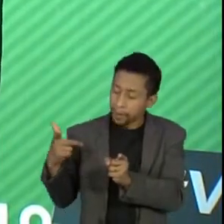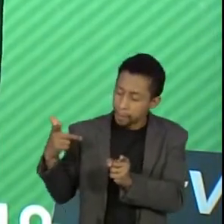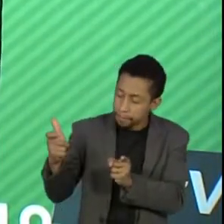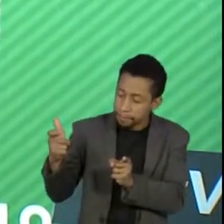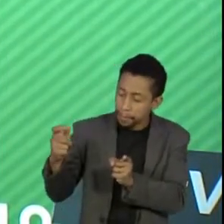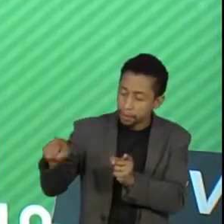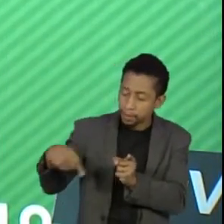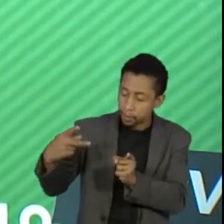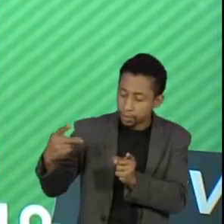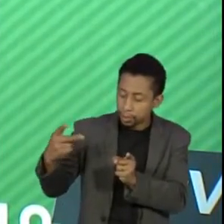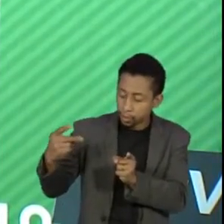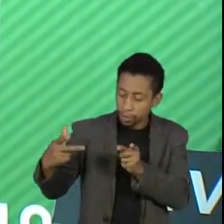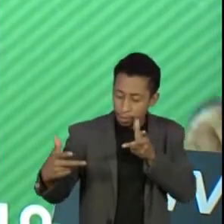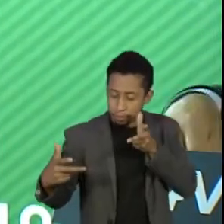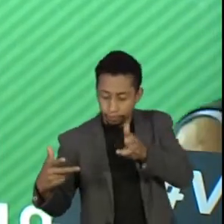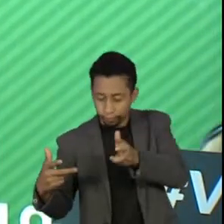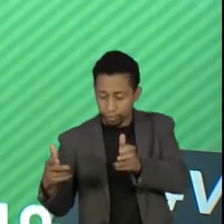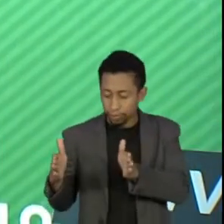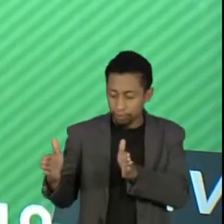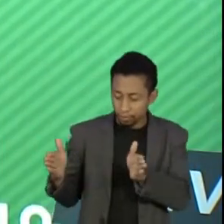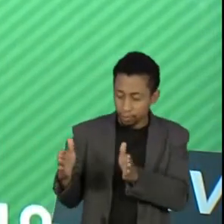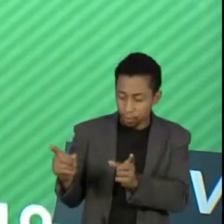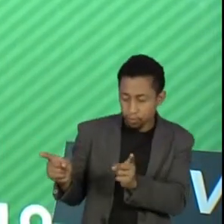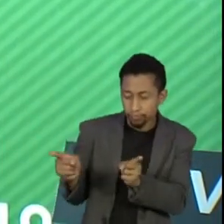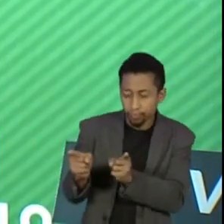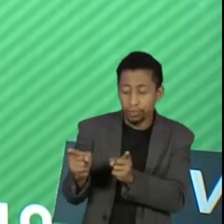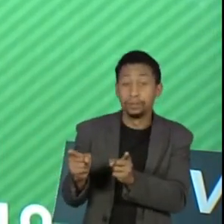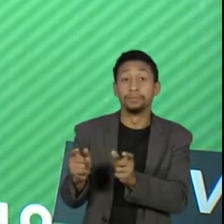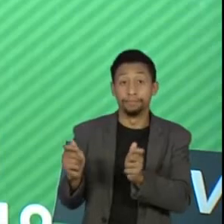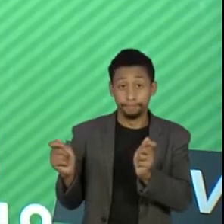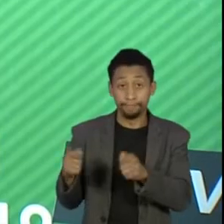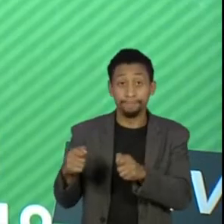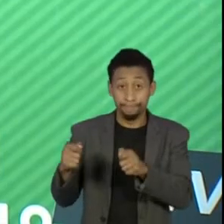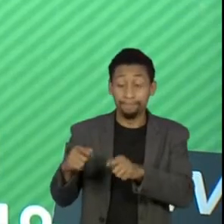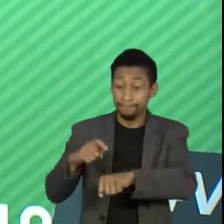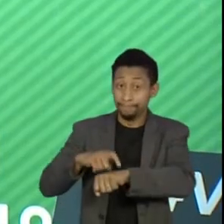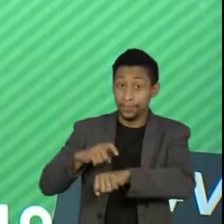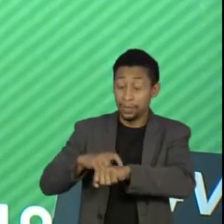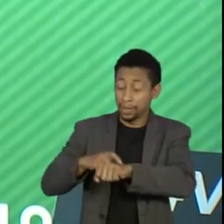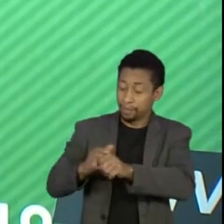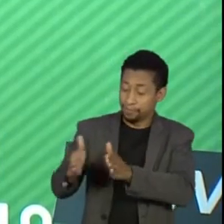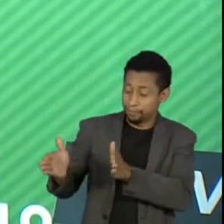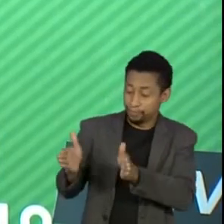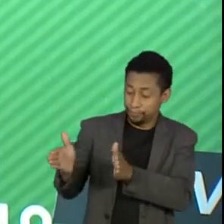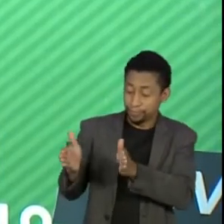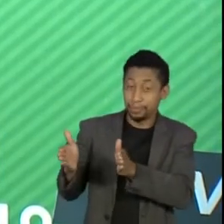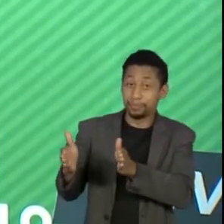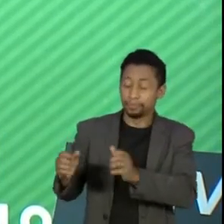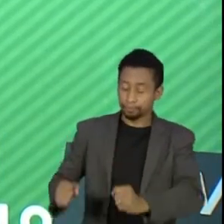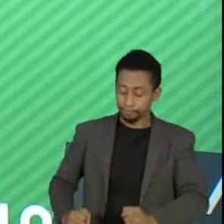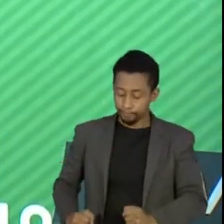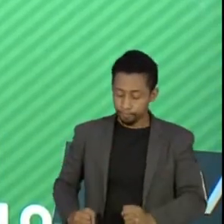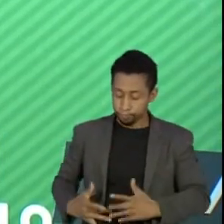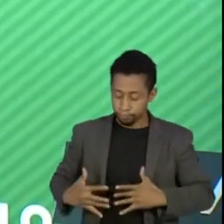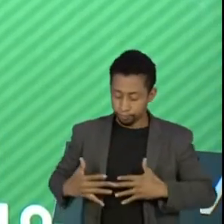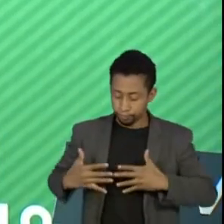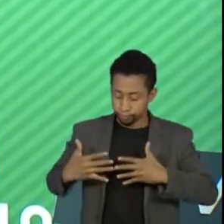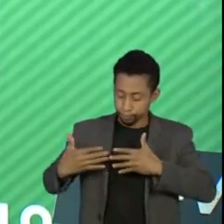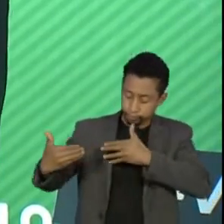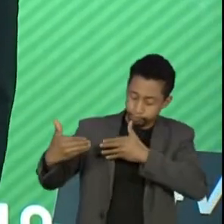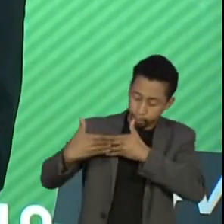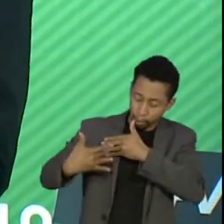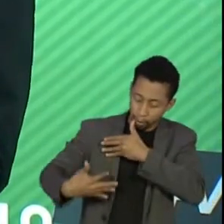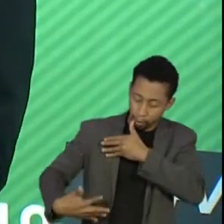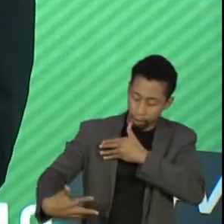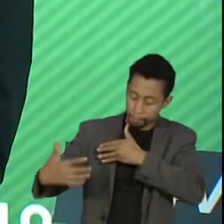que faz a custas de possivelmente ter um menor título de resposta imune aferida por anticorpos.